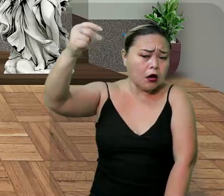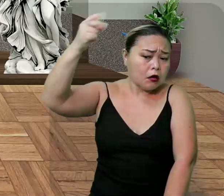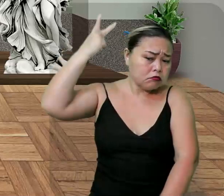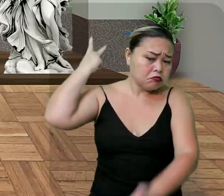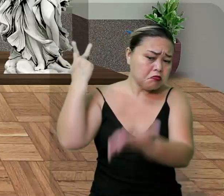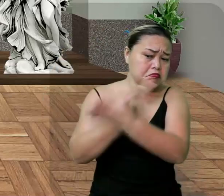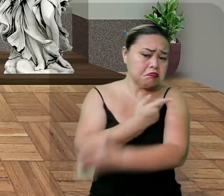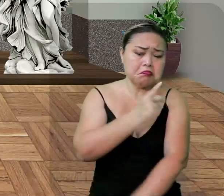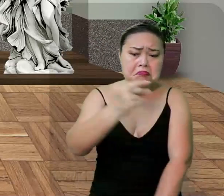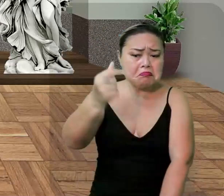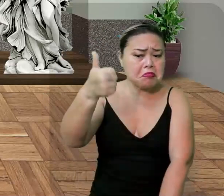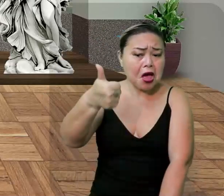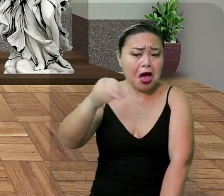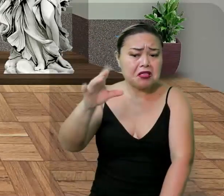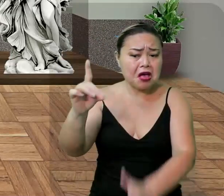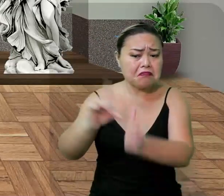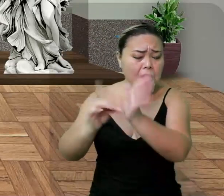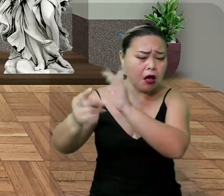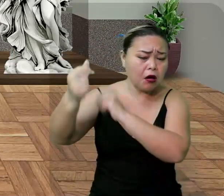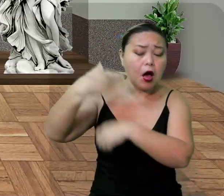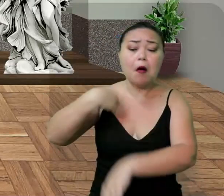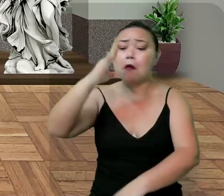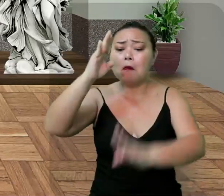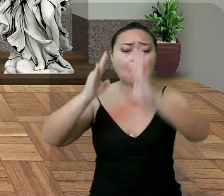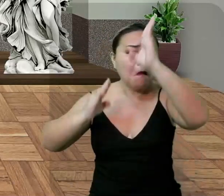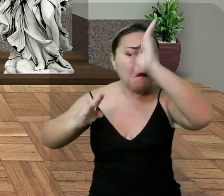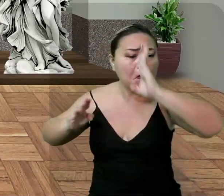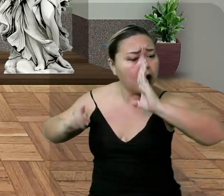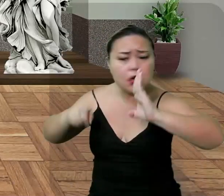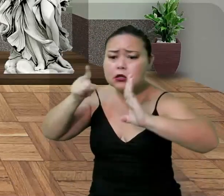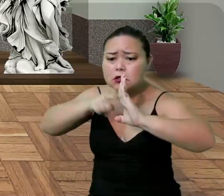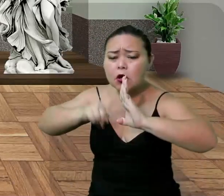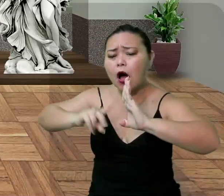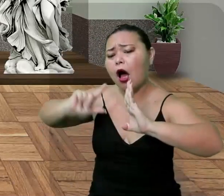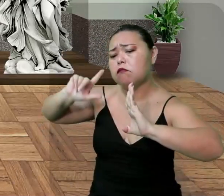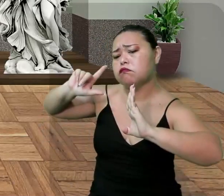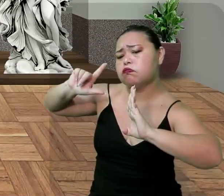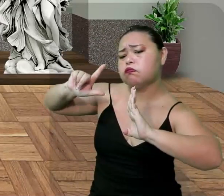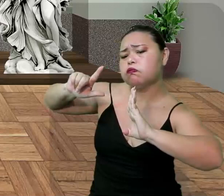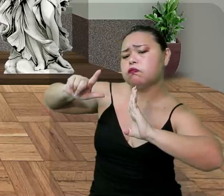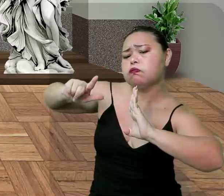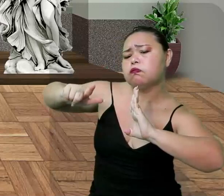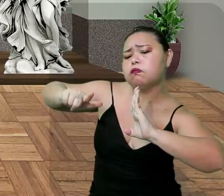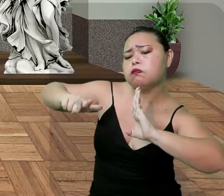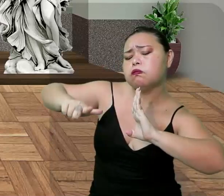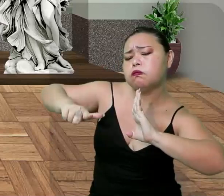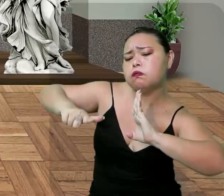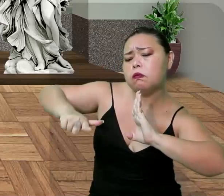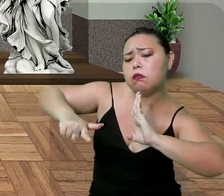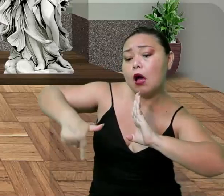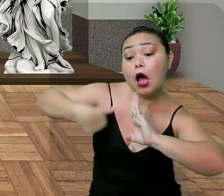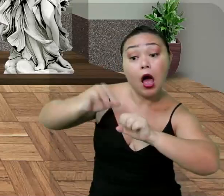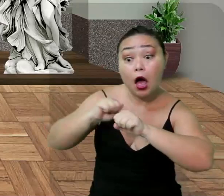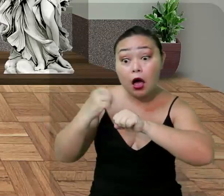acontecendo. O Brasil ainda é um sistema muitíssimo atrasado. Em plena pandemia agora,